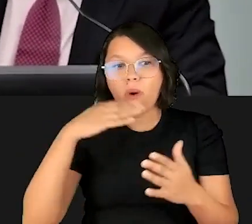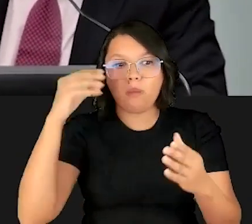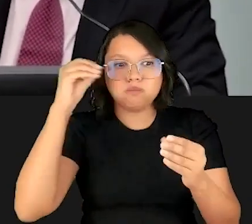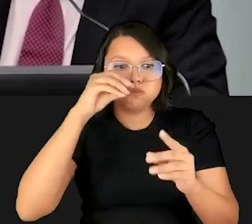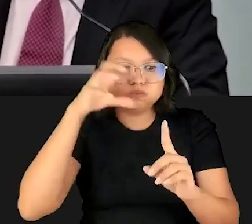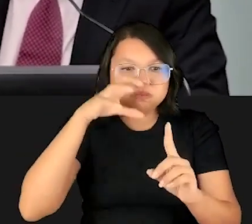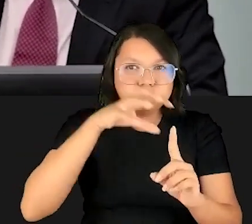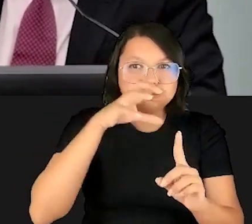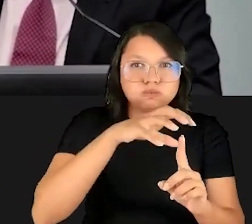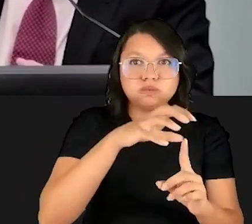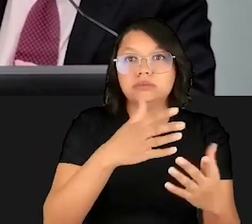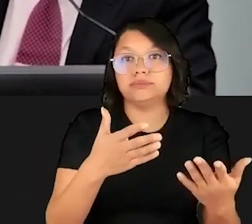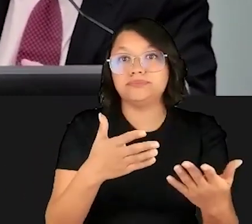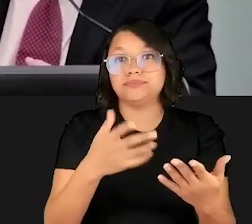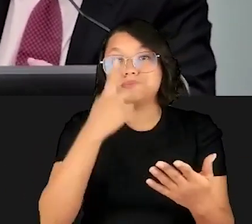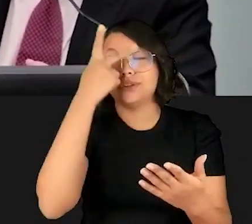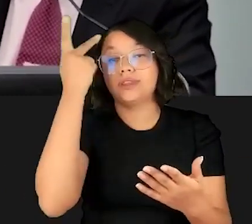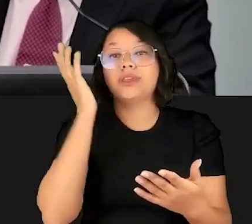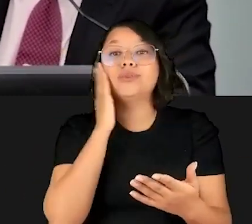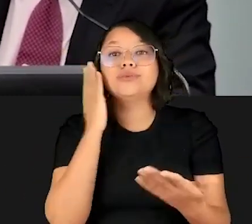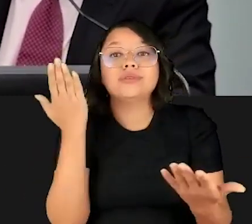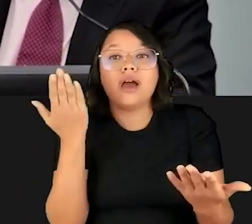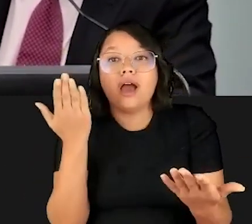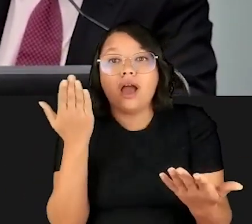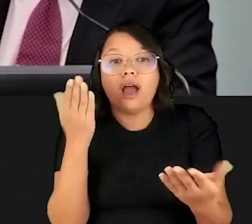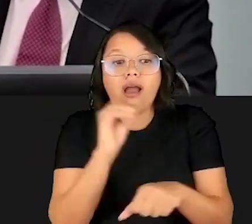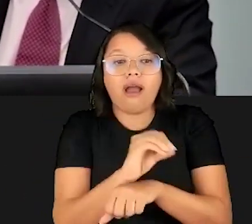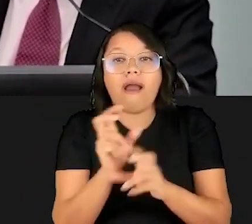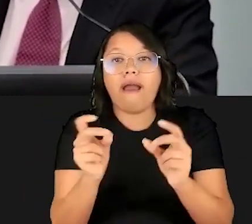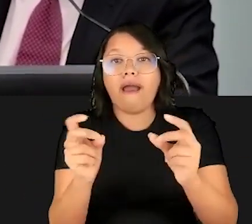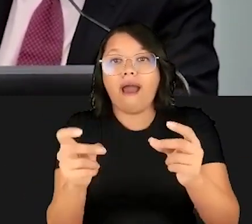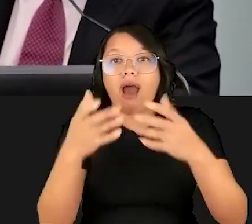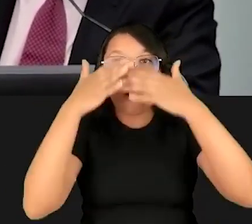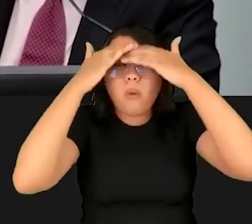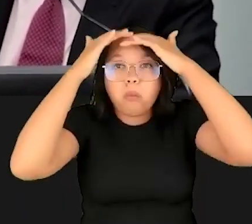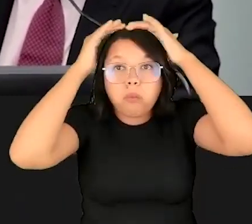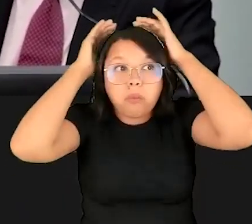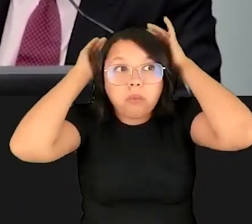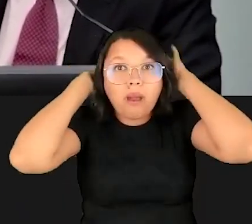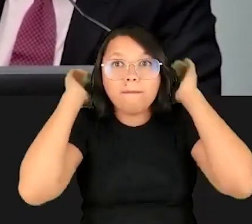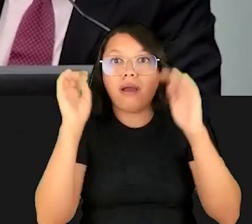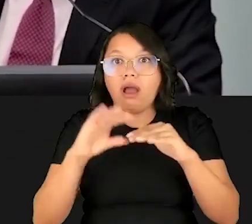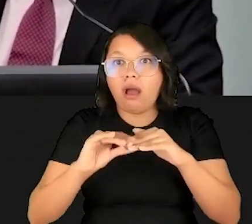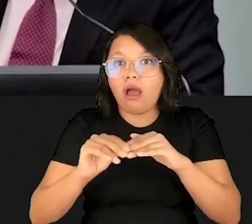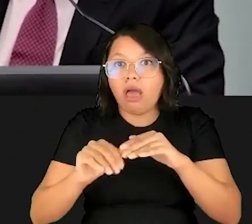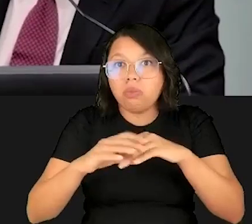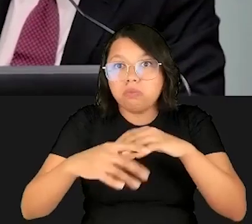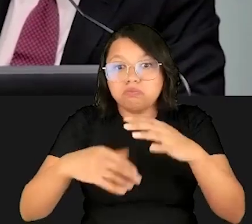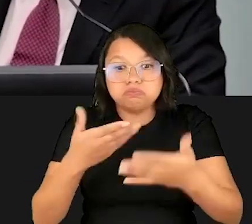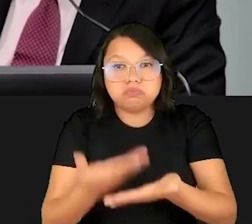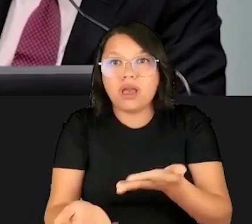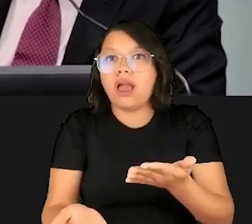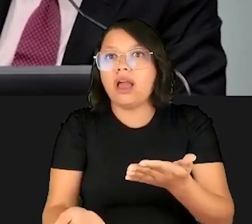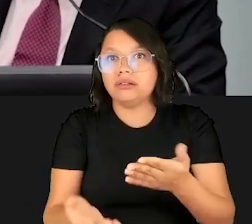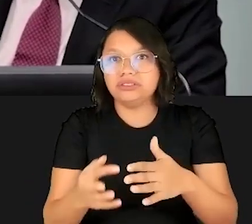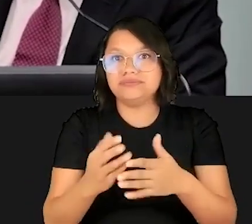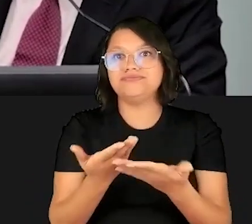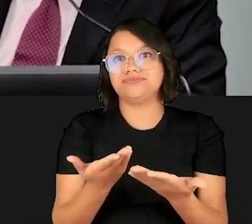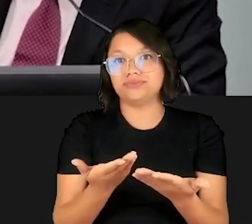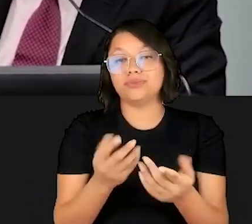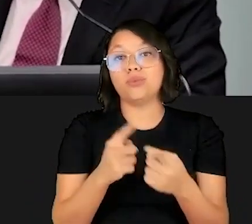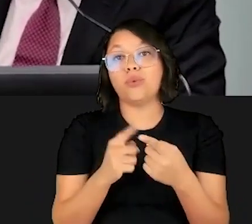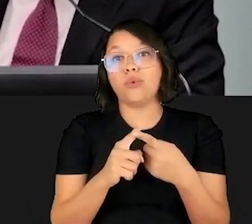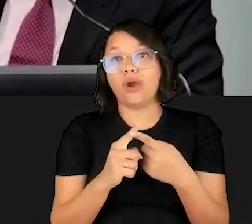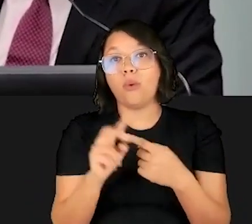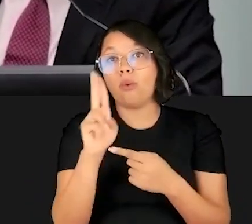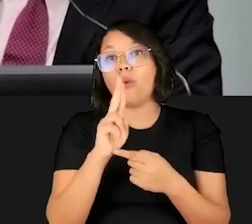não sabe que tratar câncer cai cabelo, dá náusea, dá vômito, dá ferida na boca, cai a unha, tudo isso tem a ver com o método que o tratamento